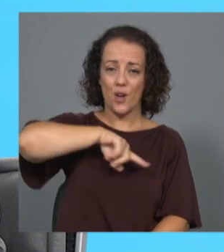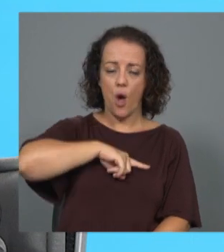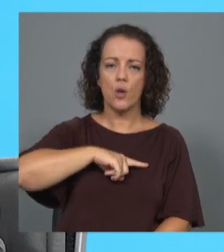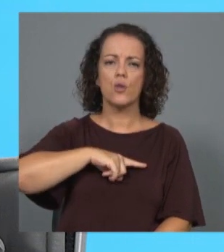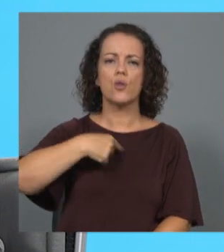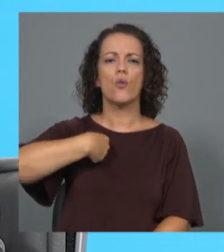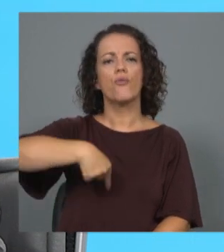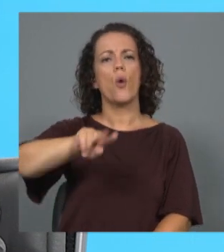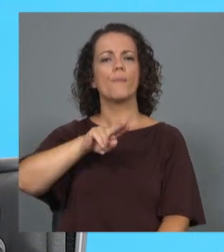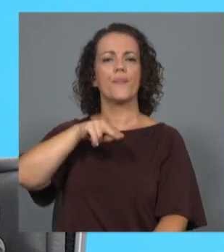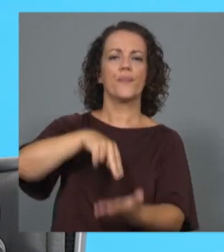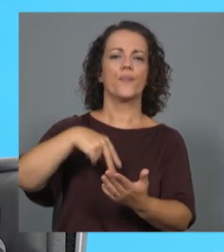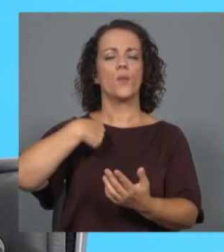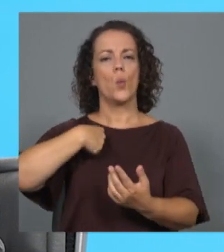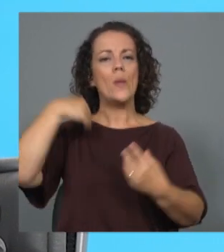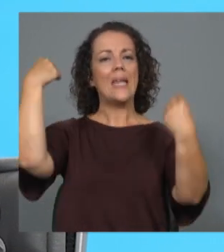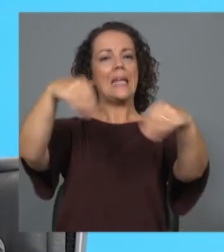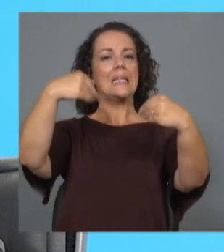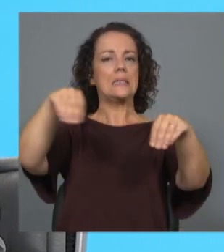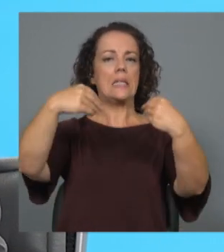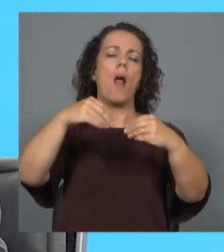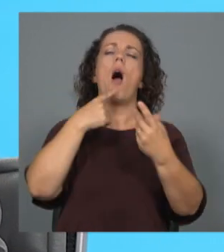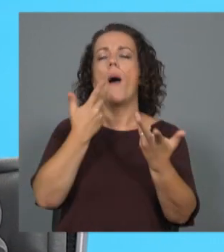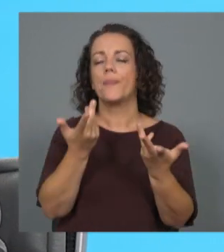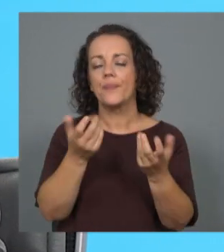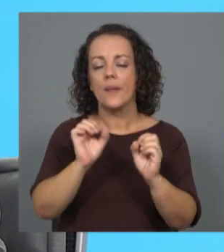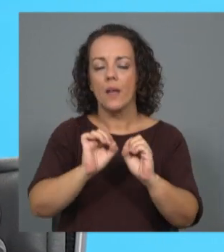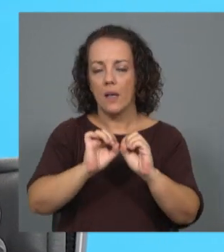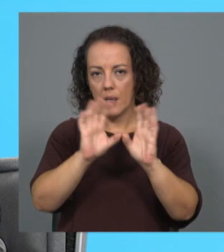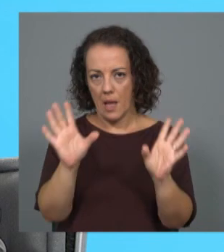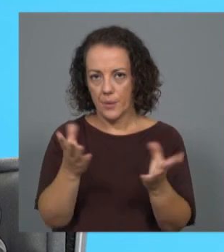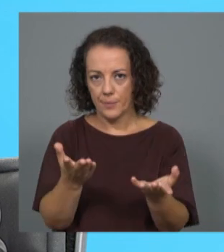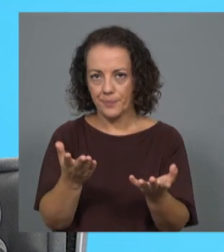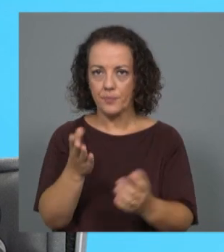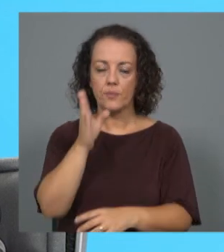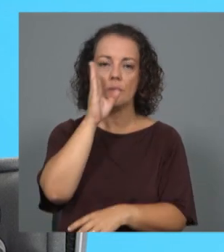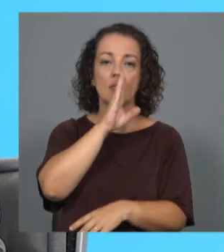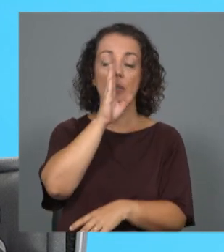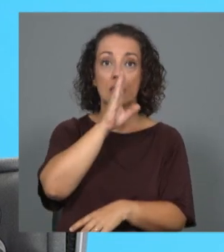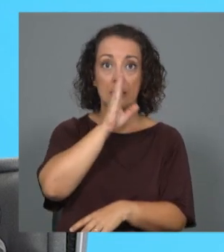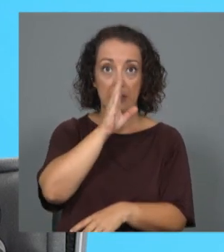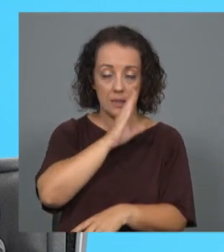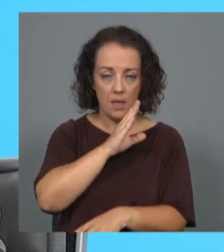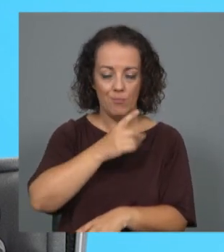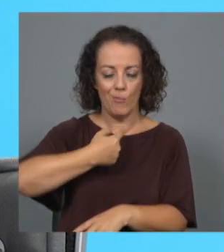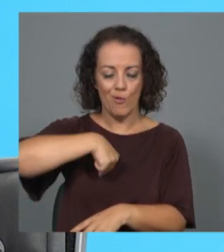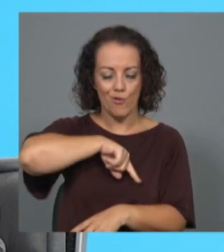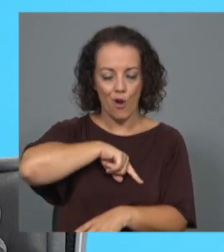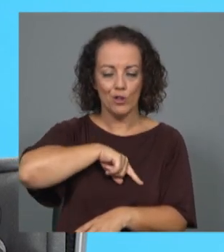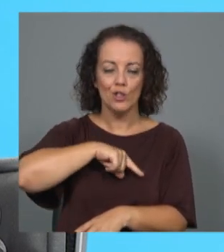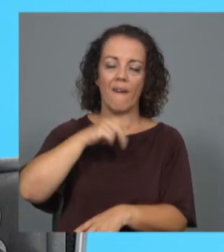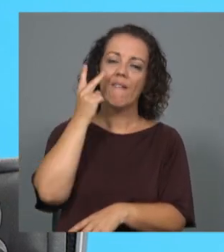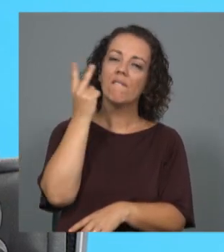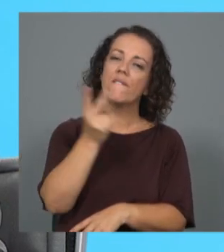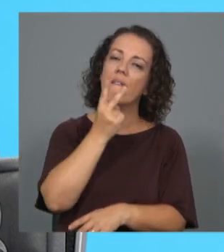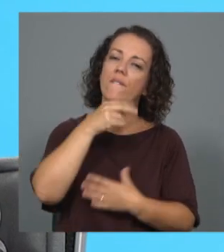de ensinar aquilo, naturalmente, nós, se vivemos com paixão a nossa fé,